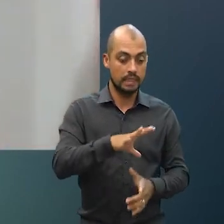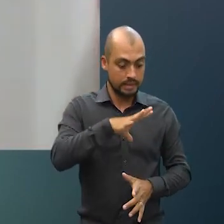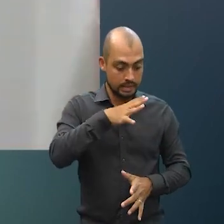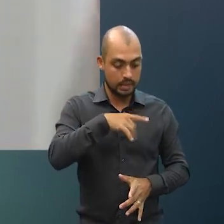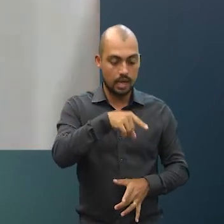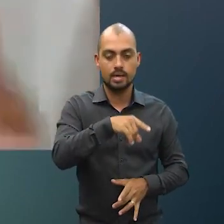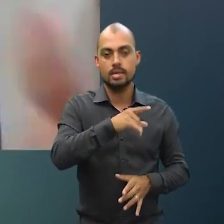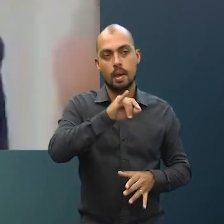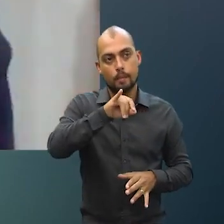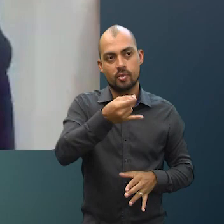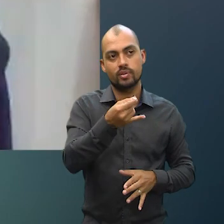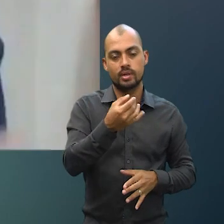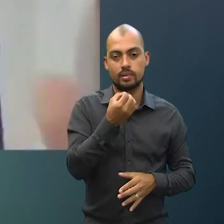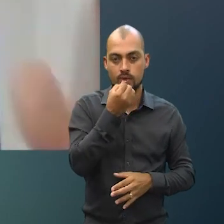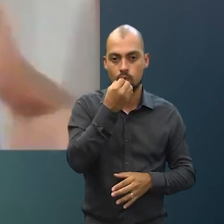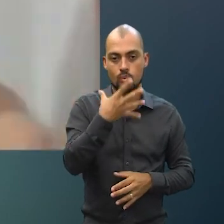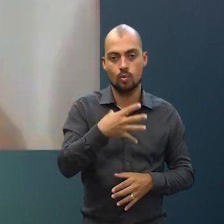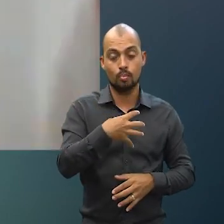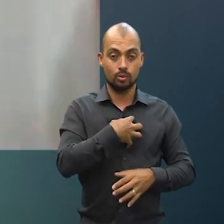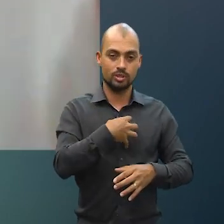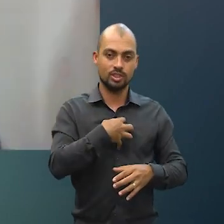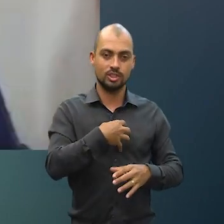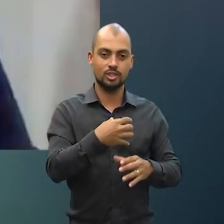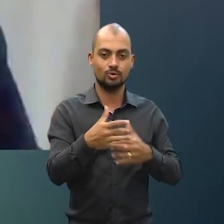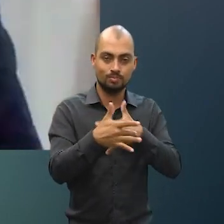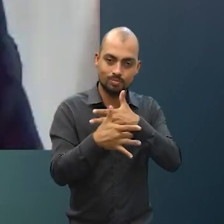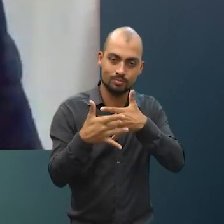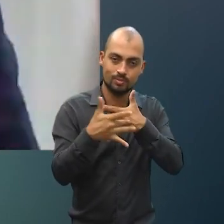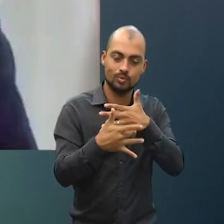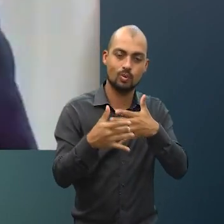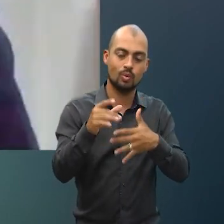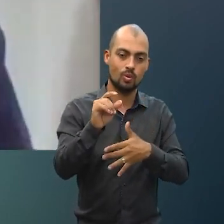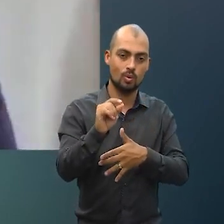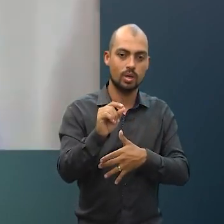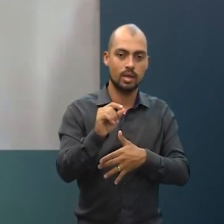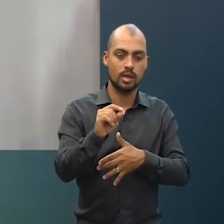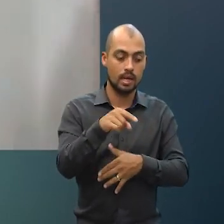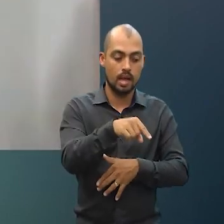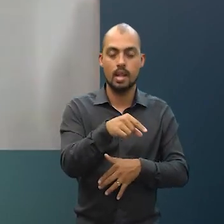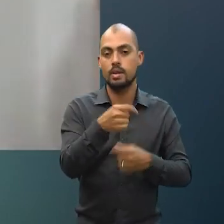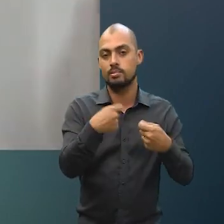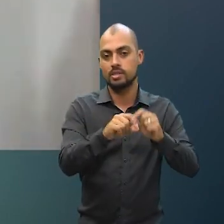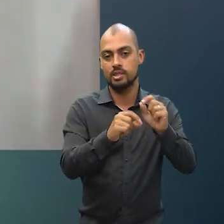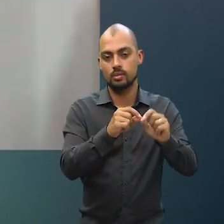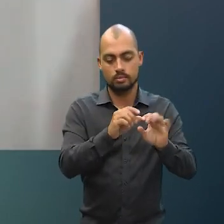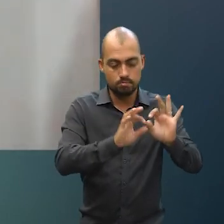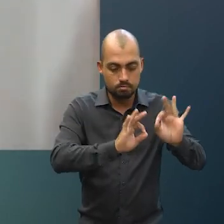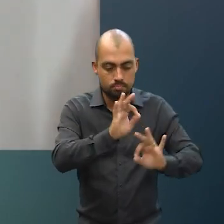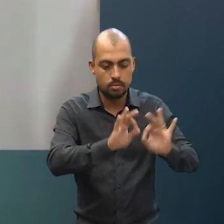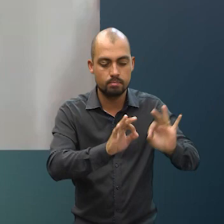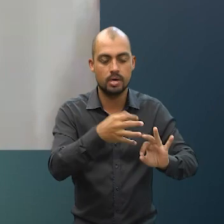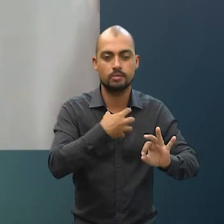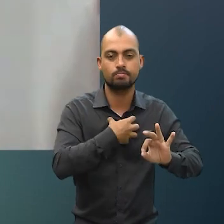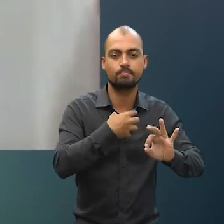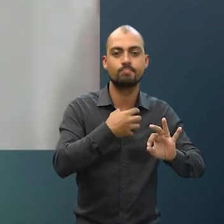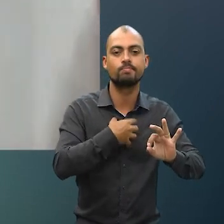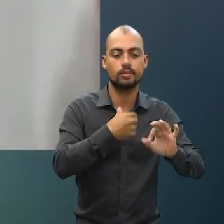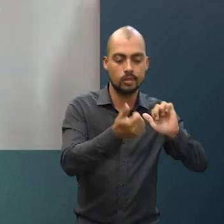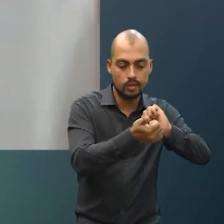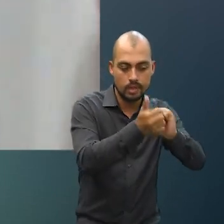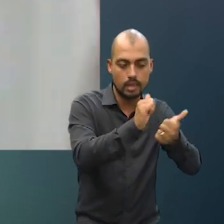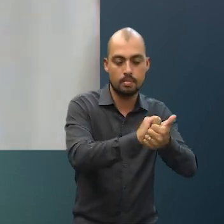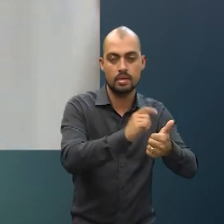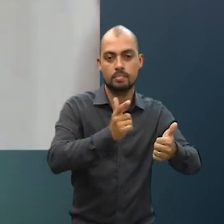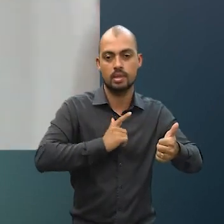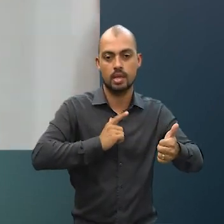aproveitar no bom sentido assim dessa situação, porque ele precisa se preparar, né? Ele precisa se adequar também para